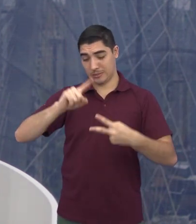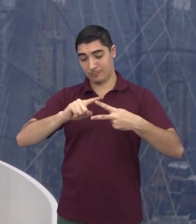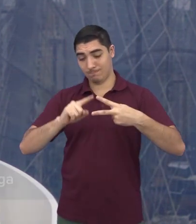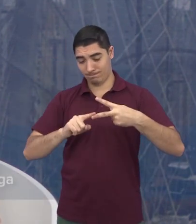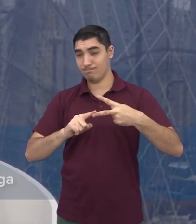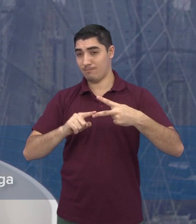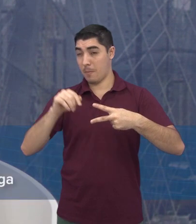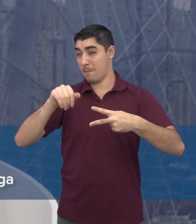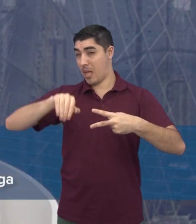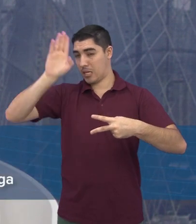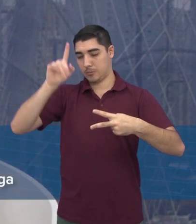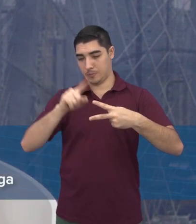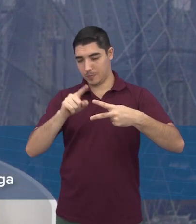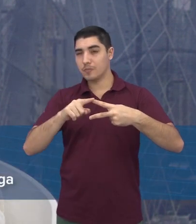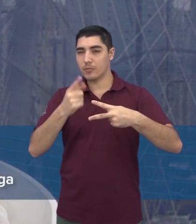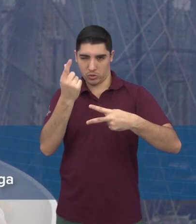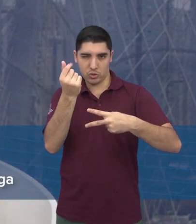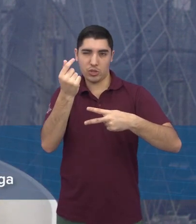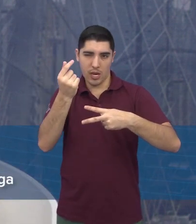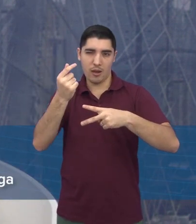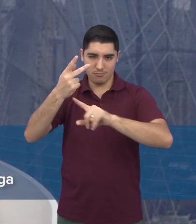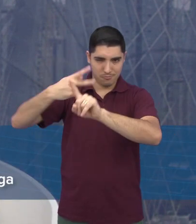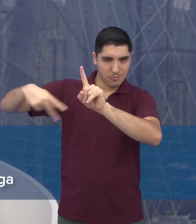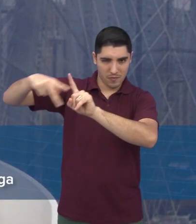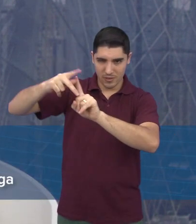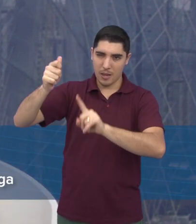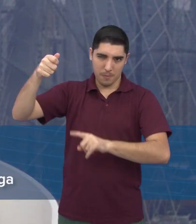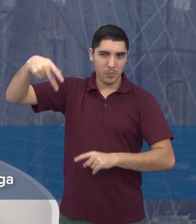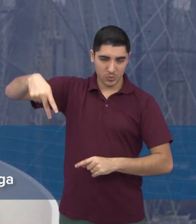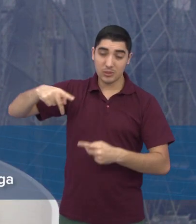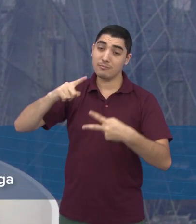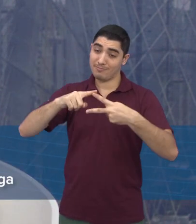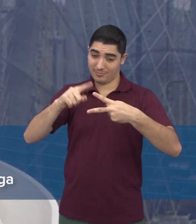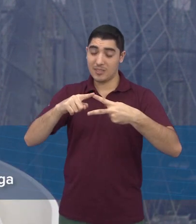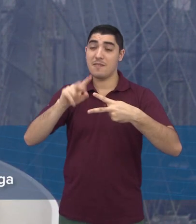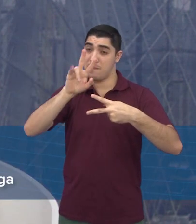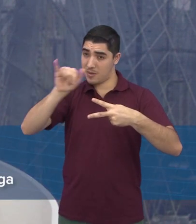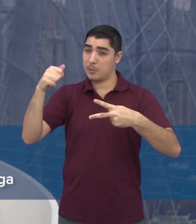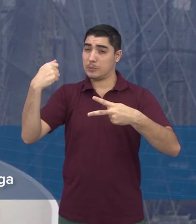vejo. A questão da previdência, que para nós vamos ter mesmo que criar